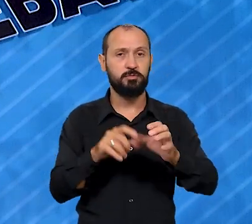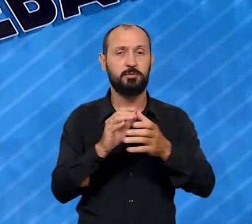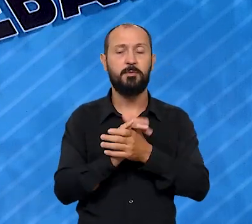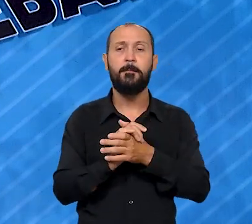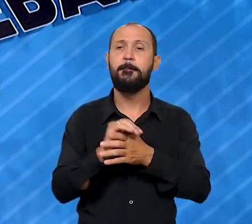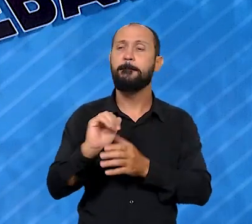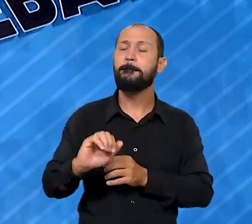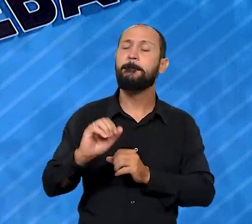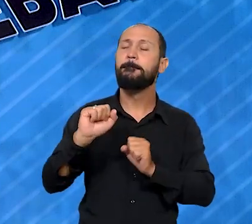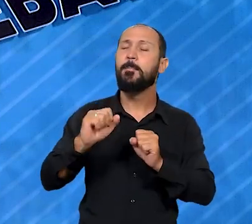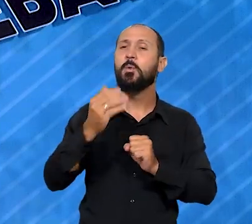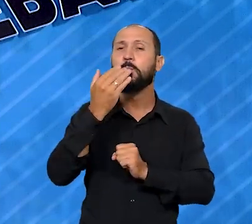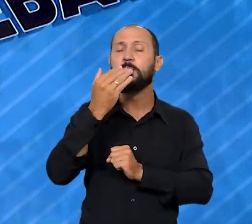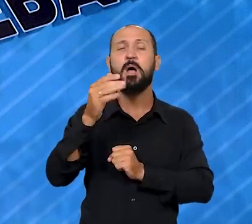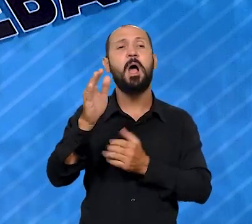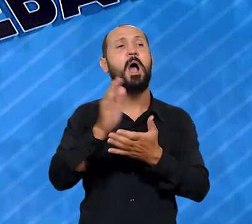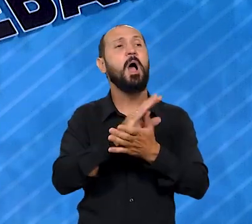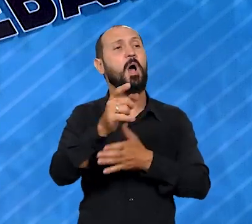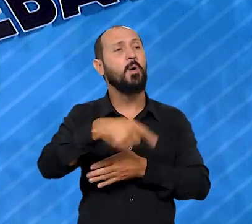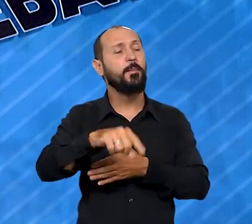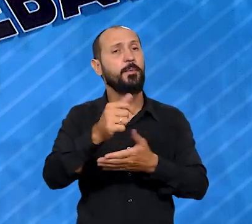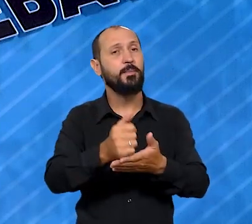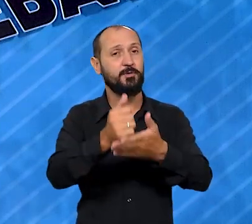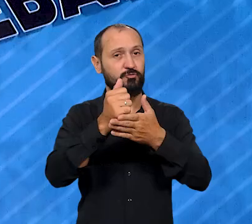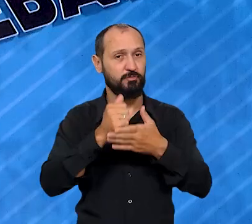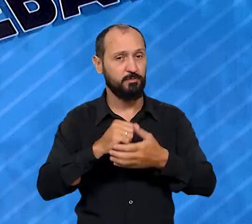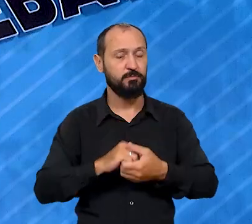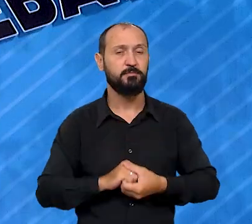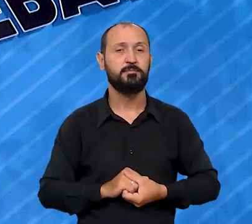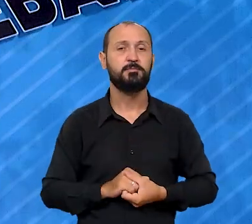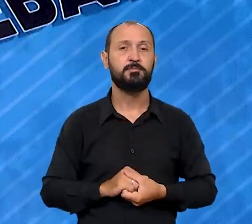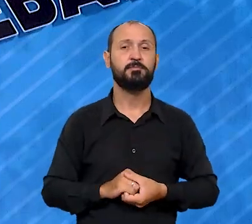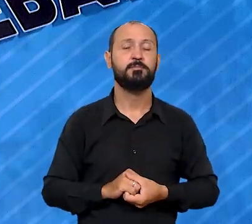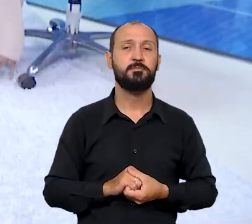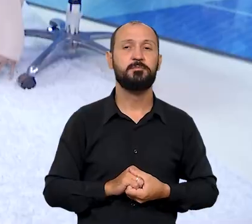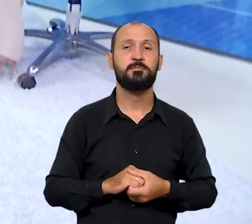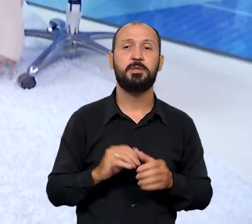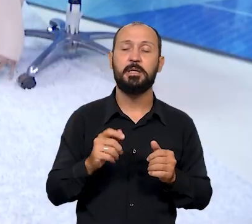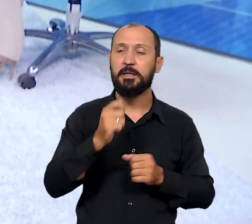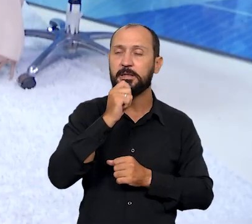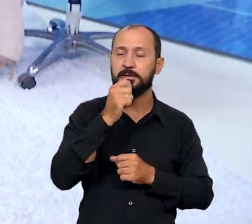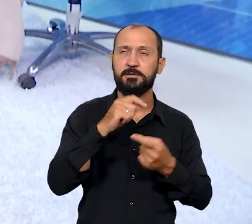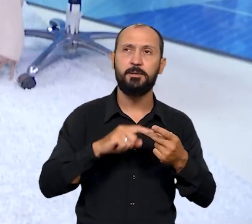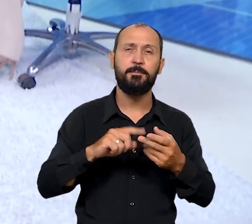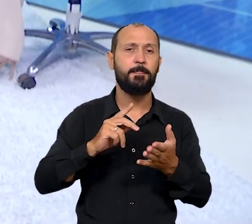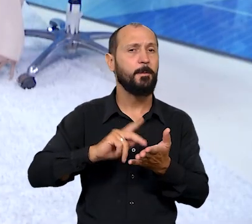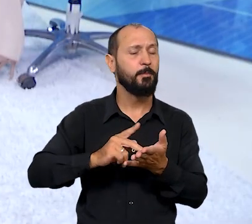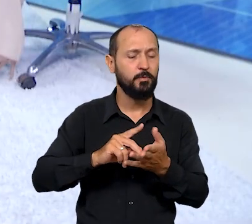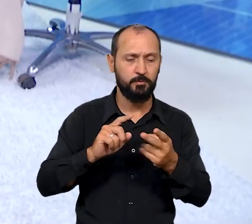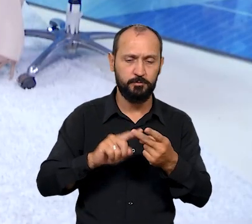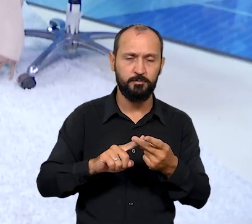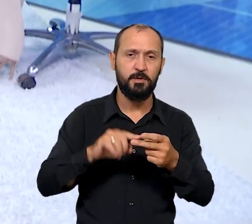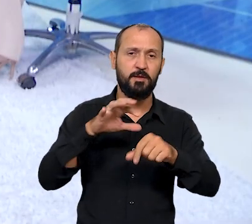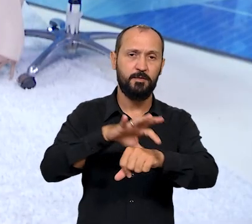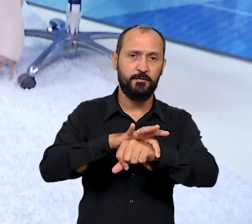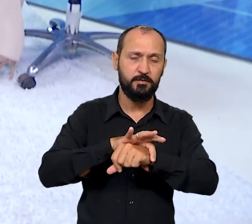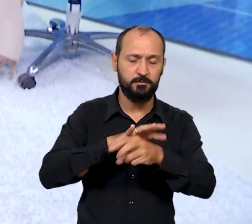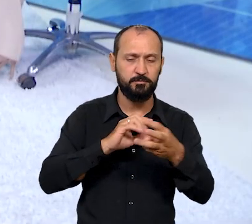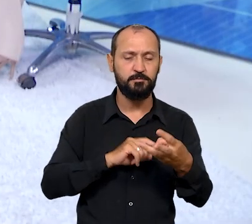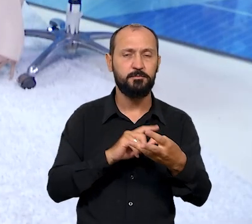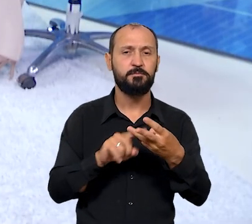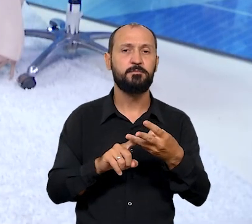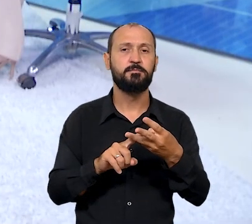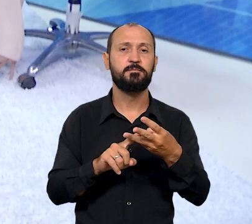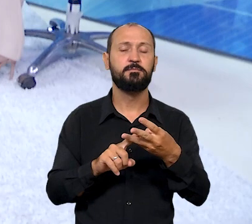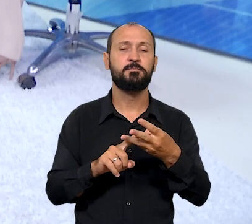parte do credor, eu posso buscar alguns órgãos para me auxiliar a fazer isso. Extrajudicialmente ainda, PROCON,